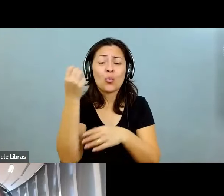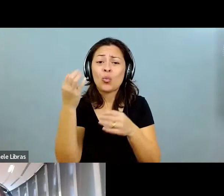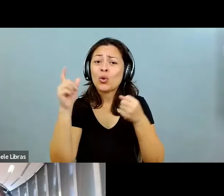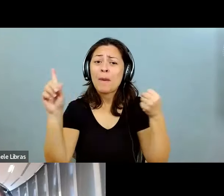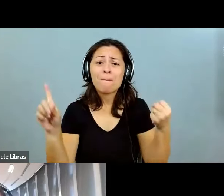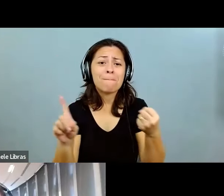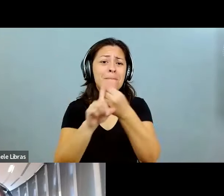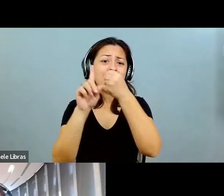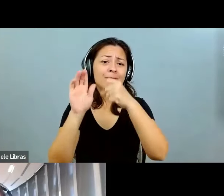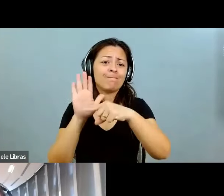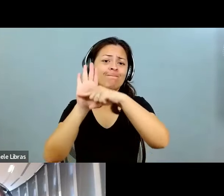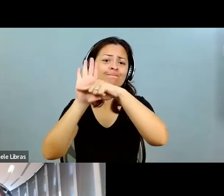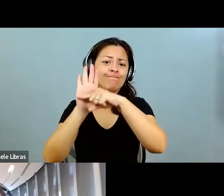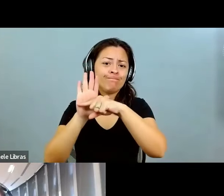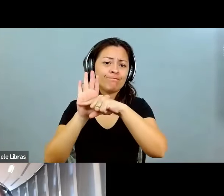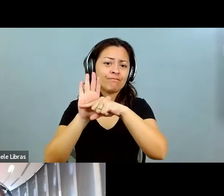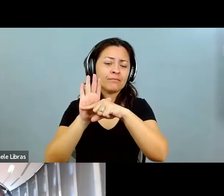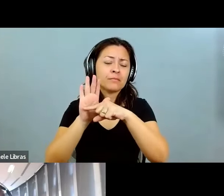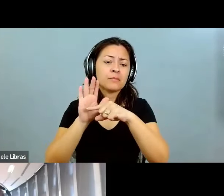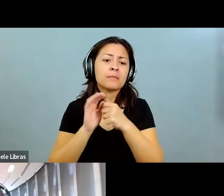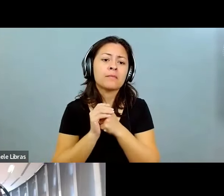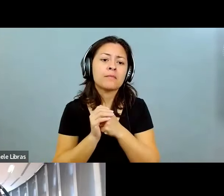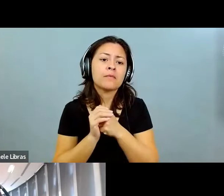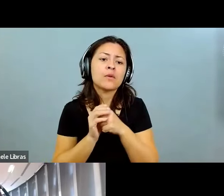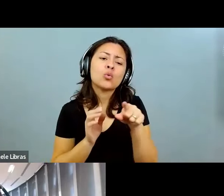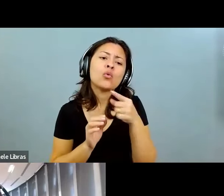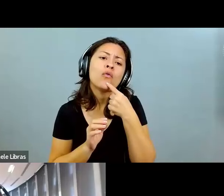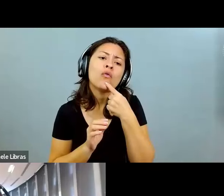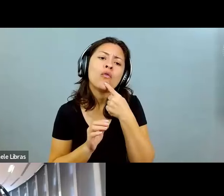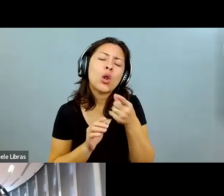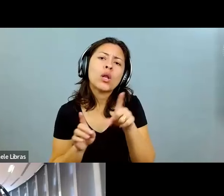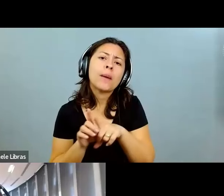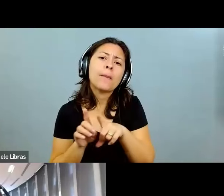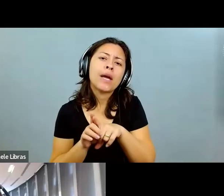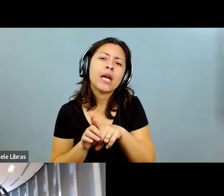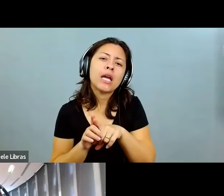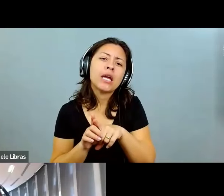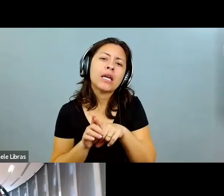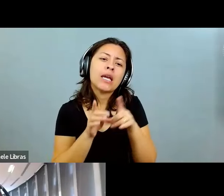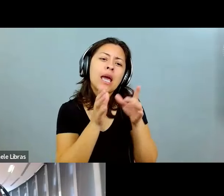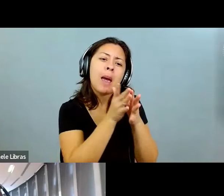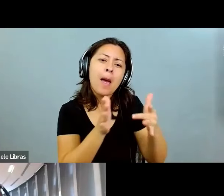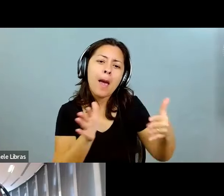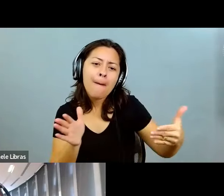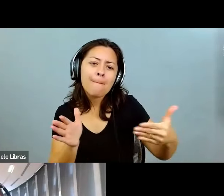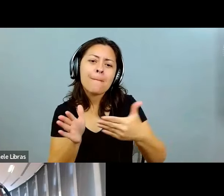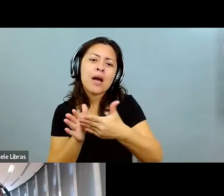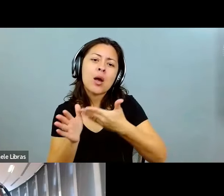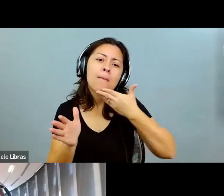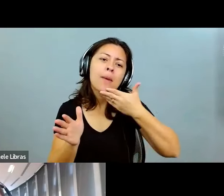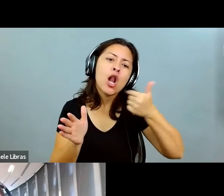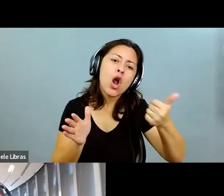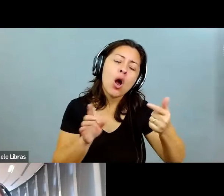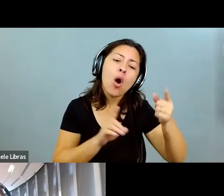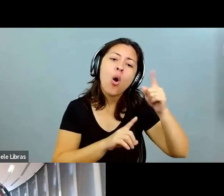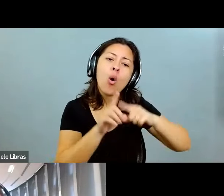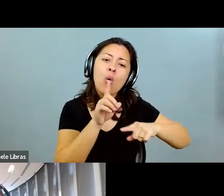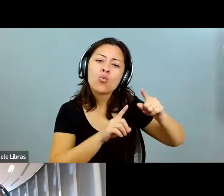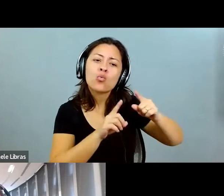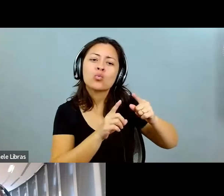acho que um fop em relação ao ponto anterior você comentou até na dinâmica de de margens margens melhores que alguns insumos também já